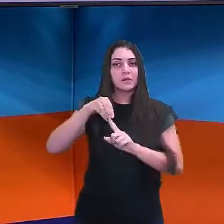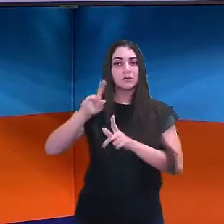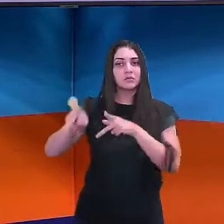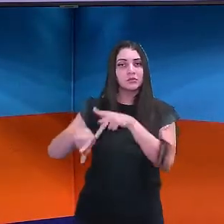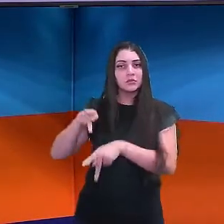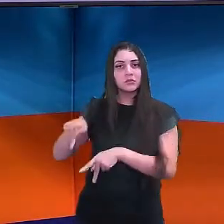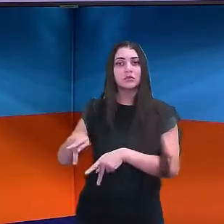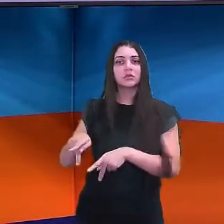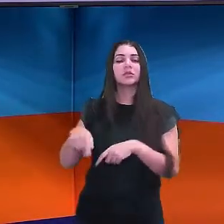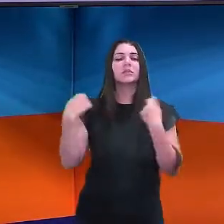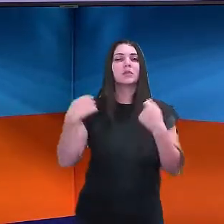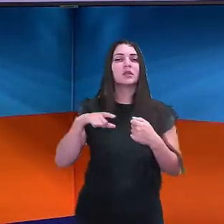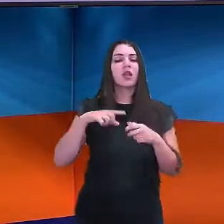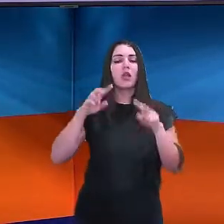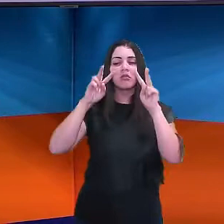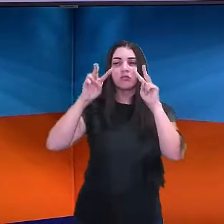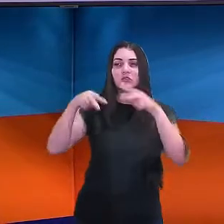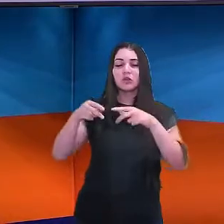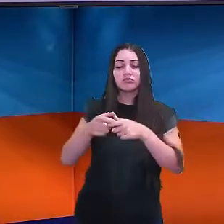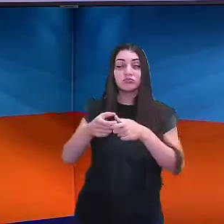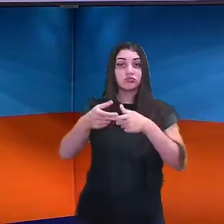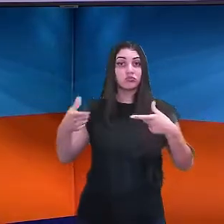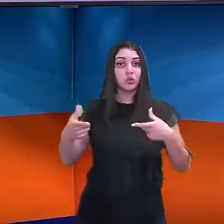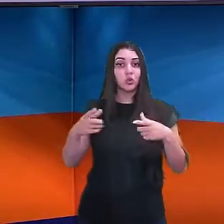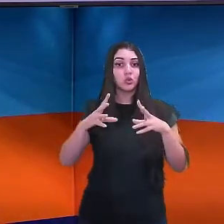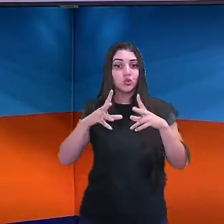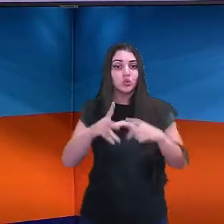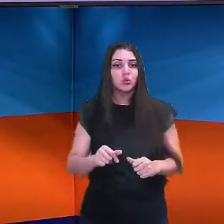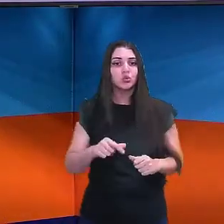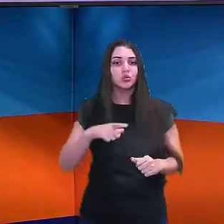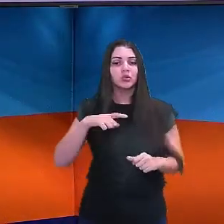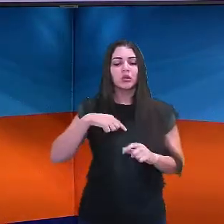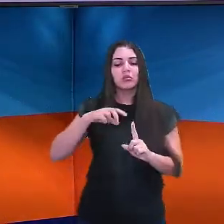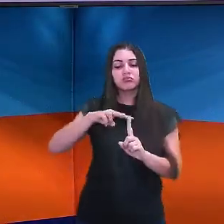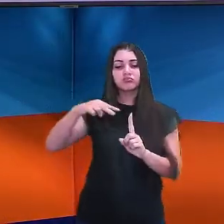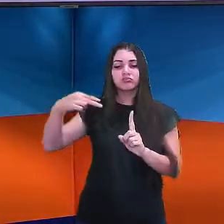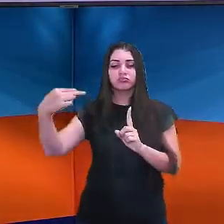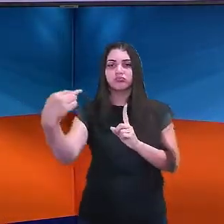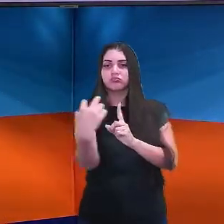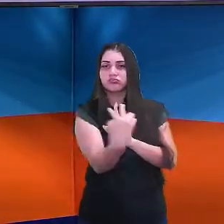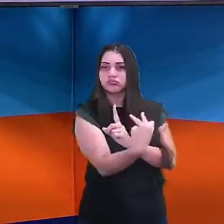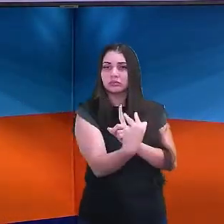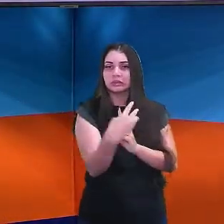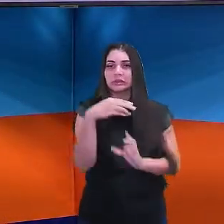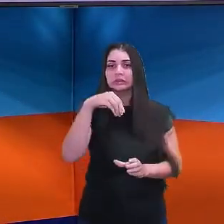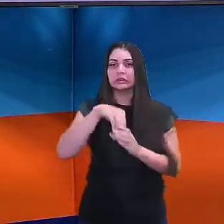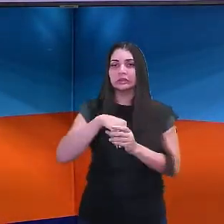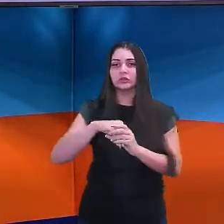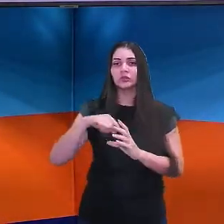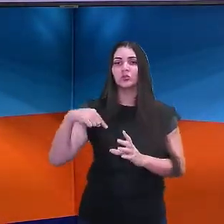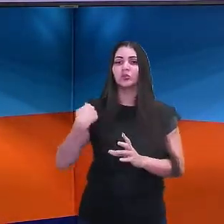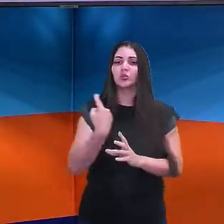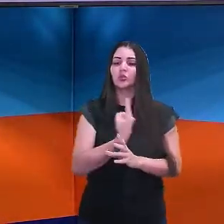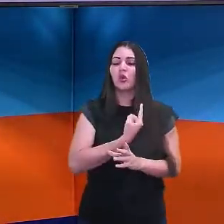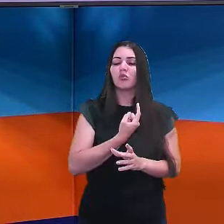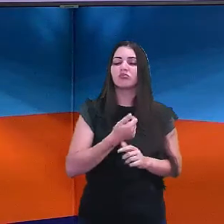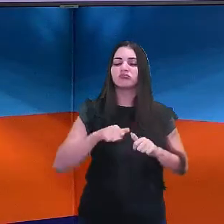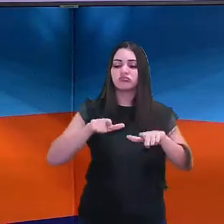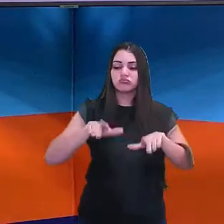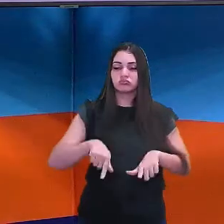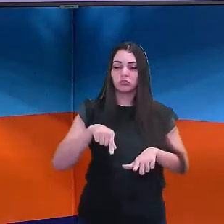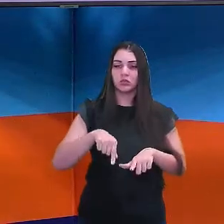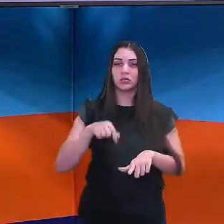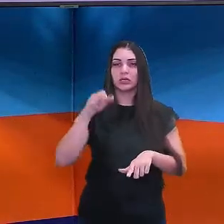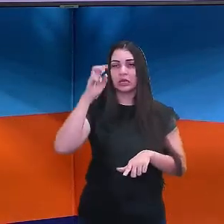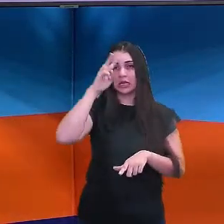uma visão macro de tudo que está ao nosso redor, de tudo que está dentro do nosso espaço. Lembra